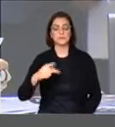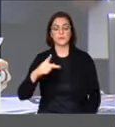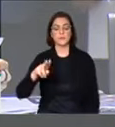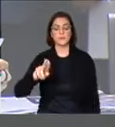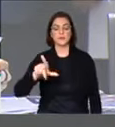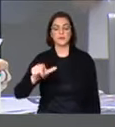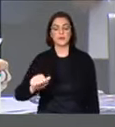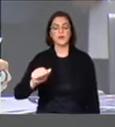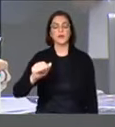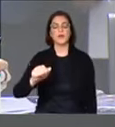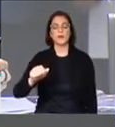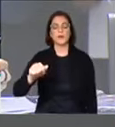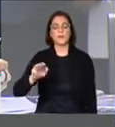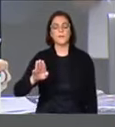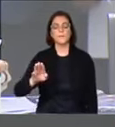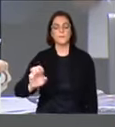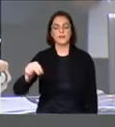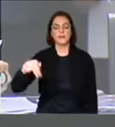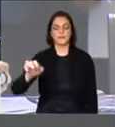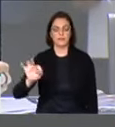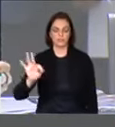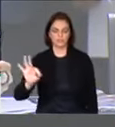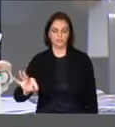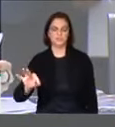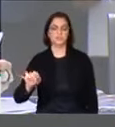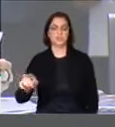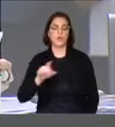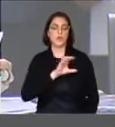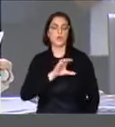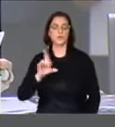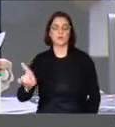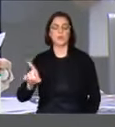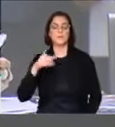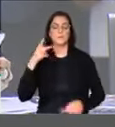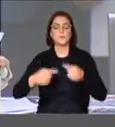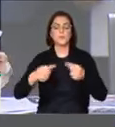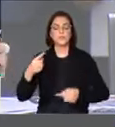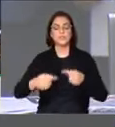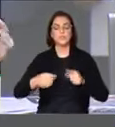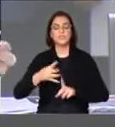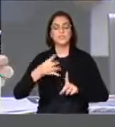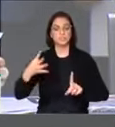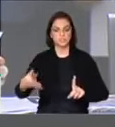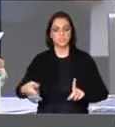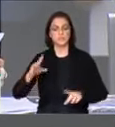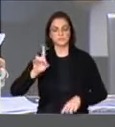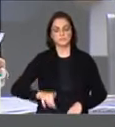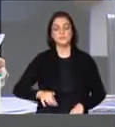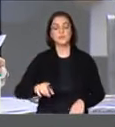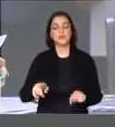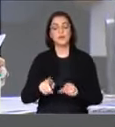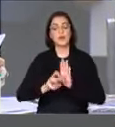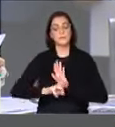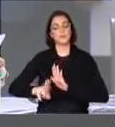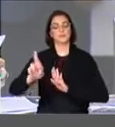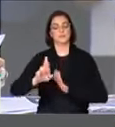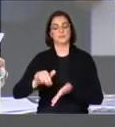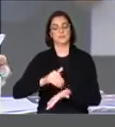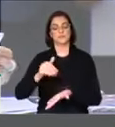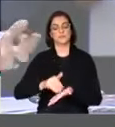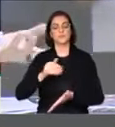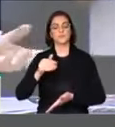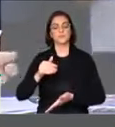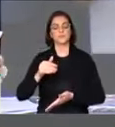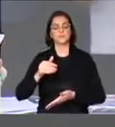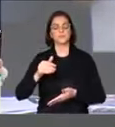Paula Benetti, que é coordenadora de políticas LGBTI, representando a Secretaria de Justiça e Cidadania do